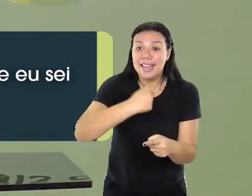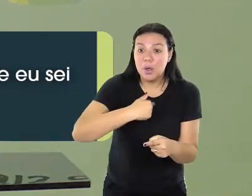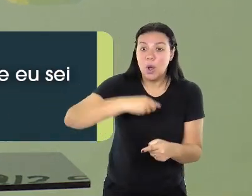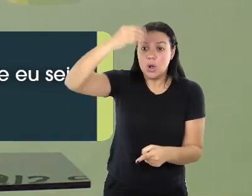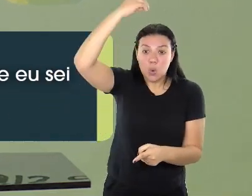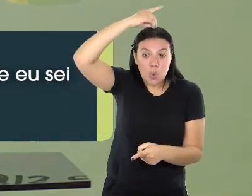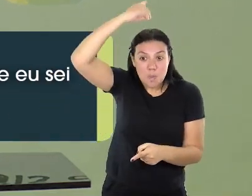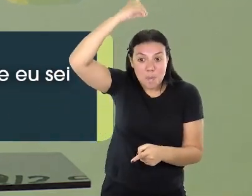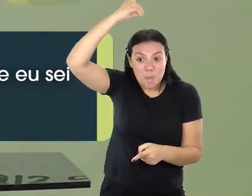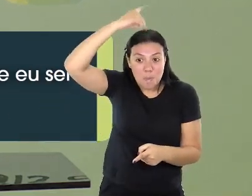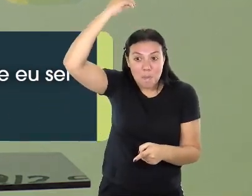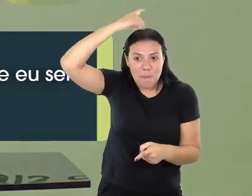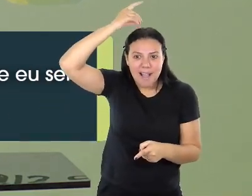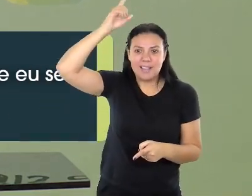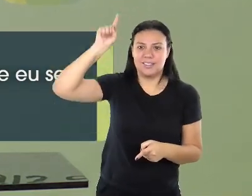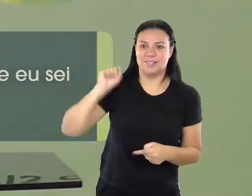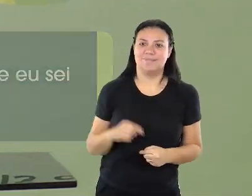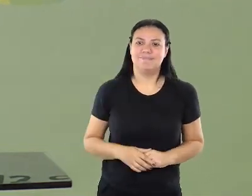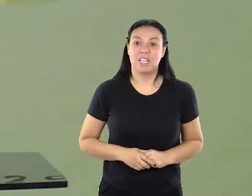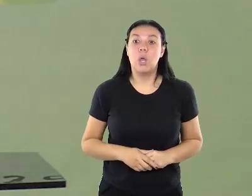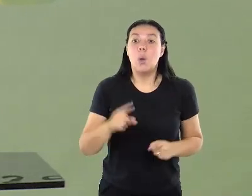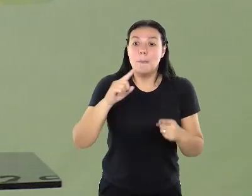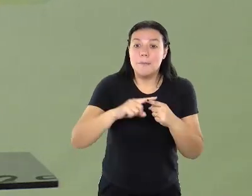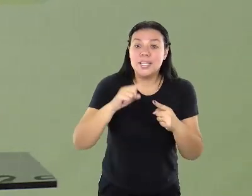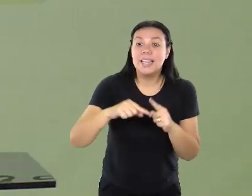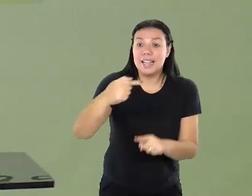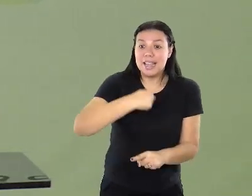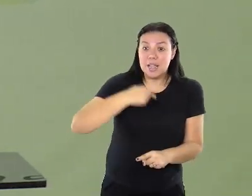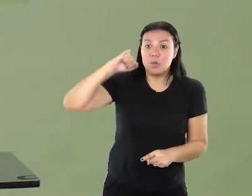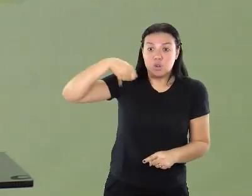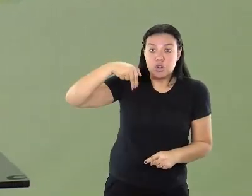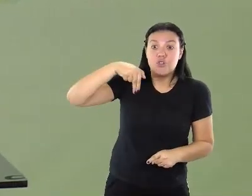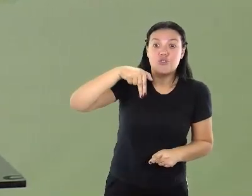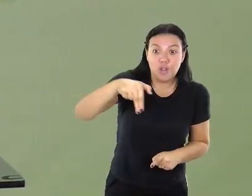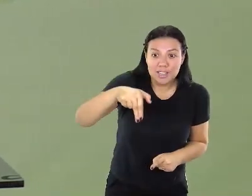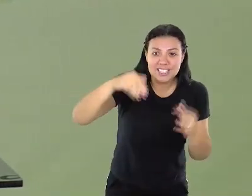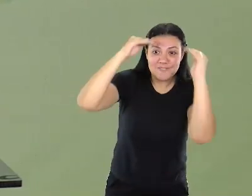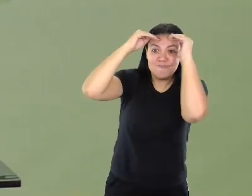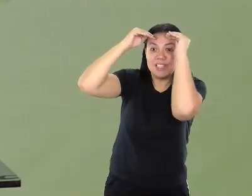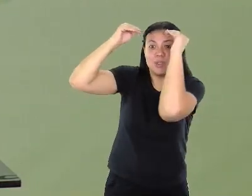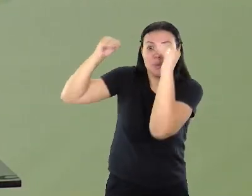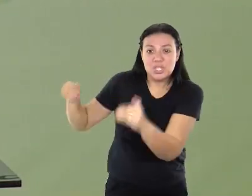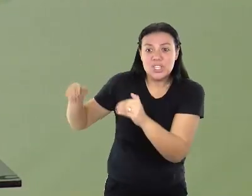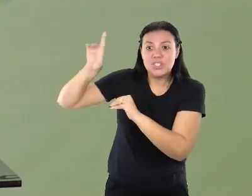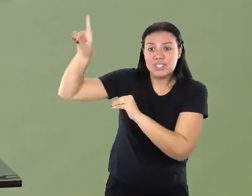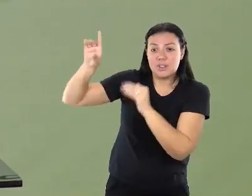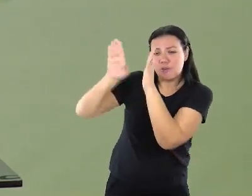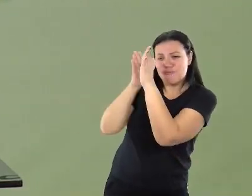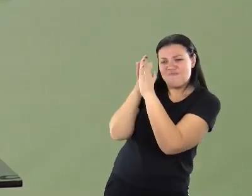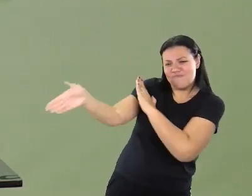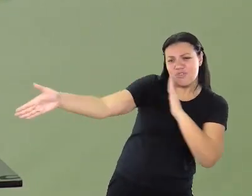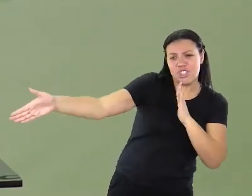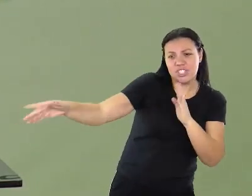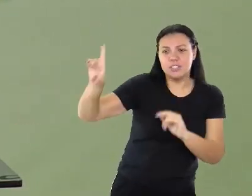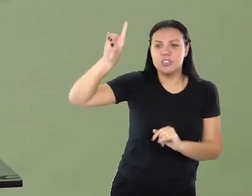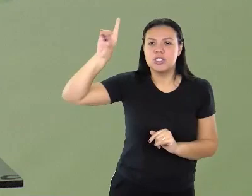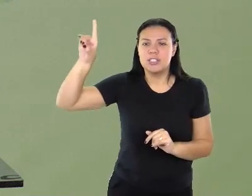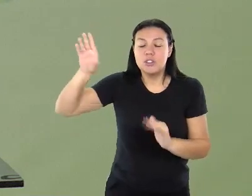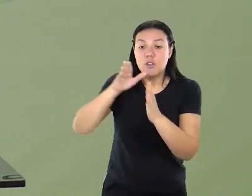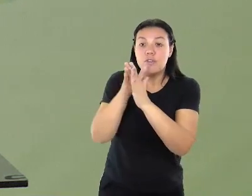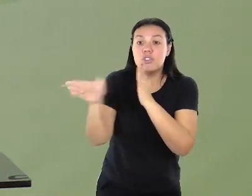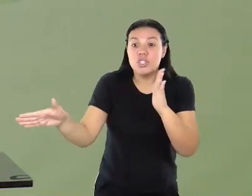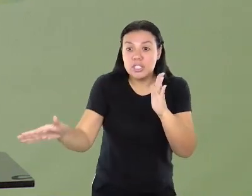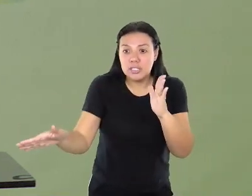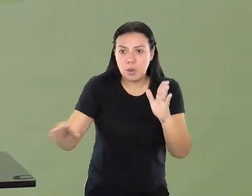problema, porque eu estou desobedecendo a Deus, eu estou tentando fugir de Deus, eu estou tentando fugir da missão